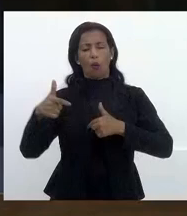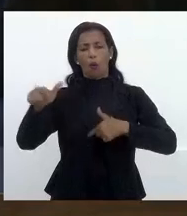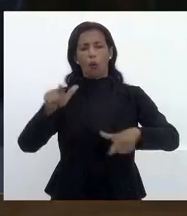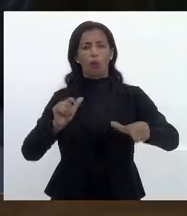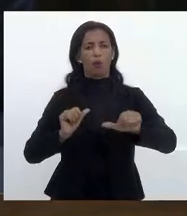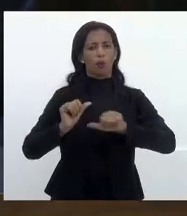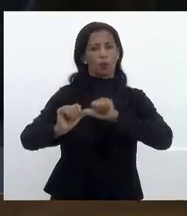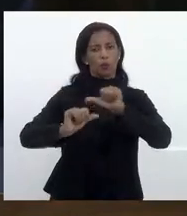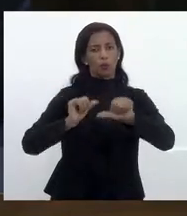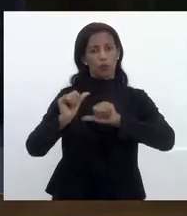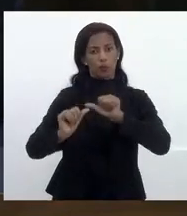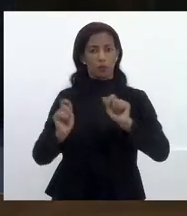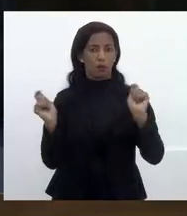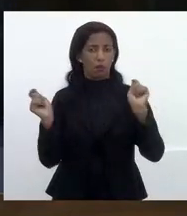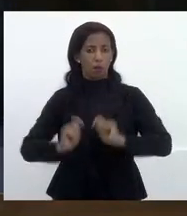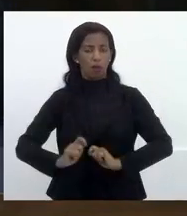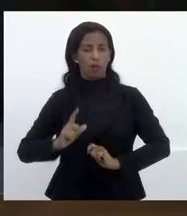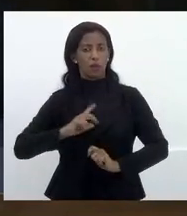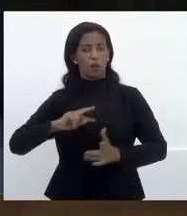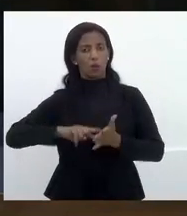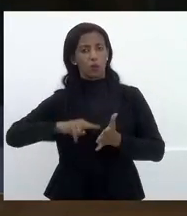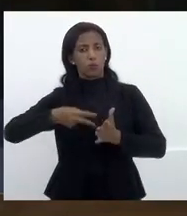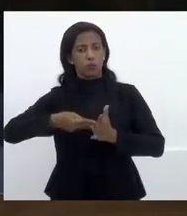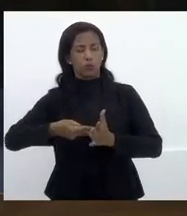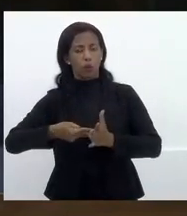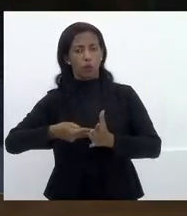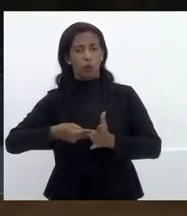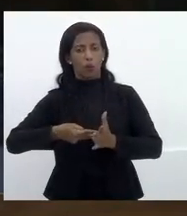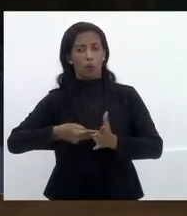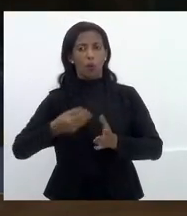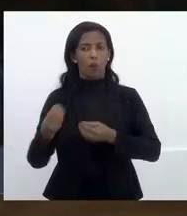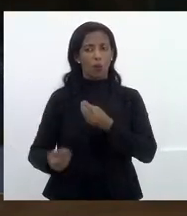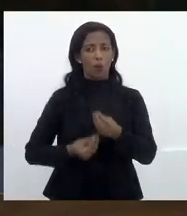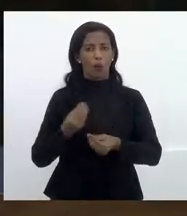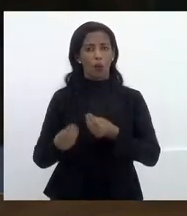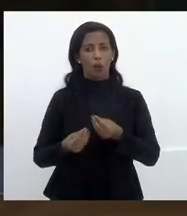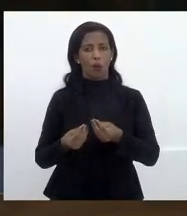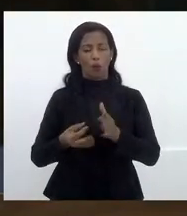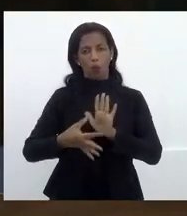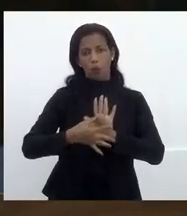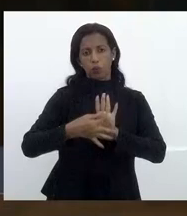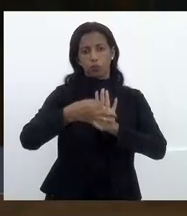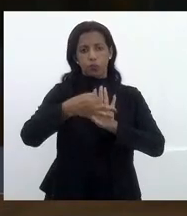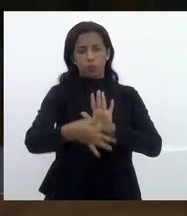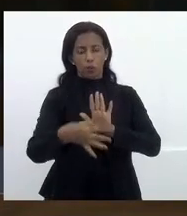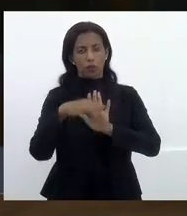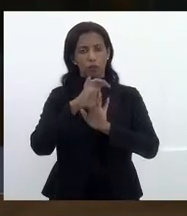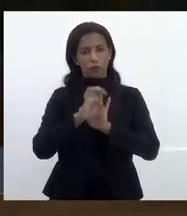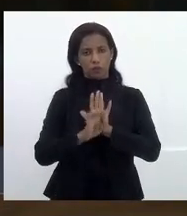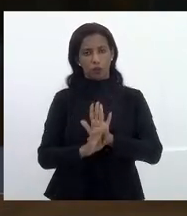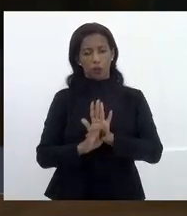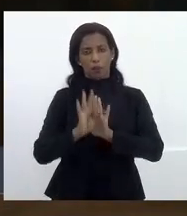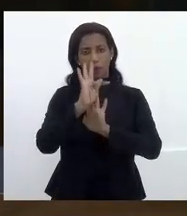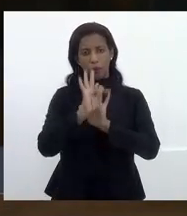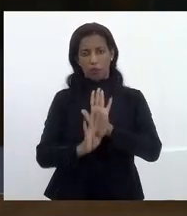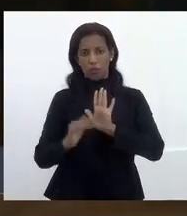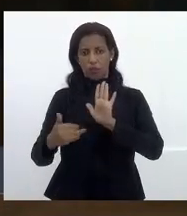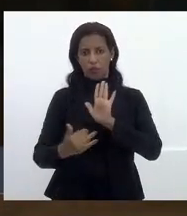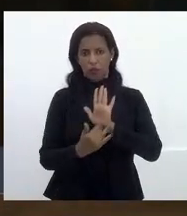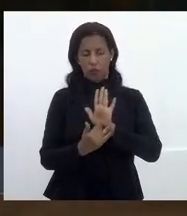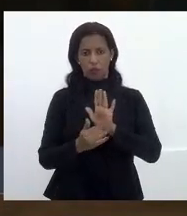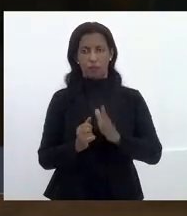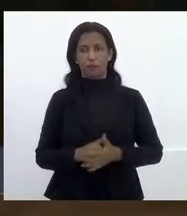outra alteração e tomara que tenhamos outras alterações como uma sugestão de emenda para o texto final